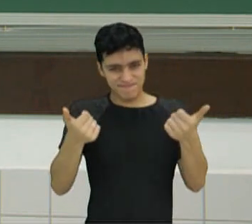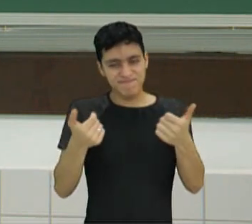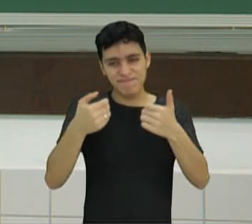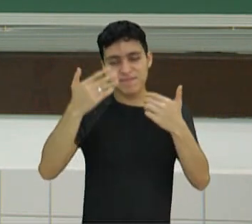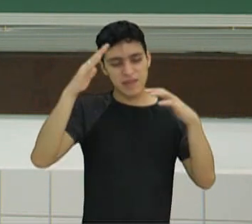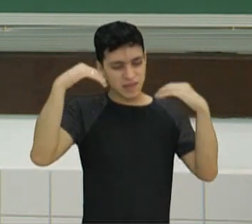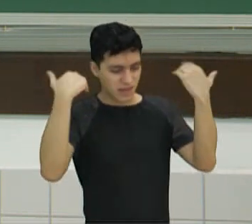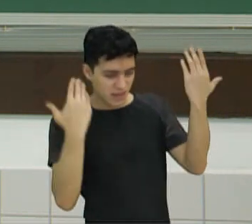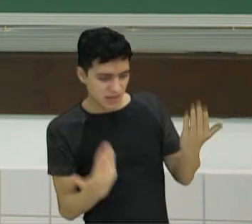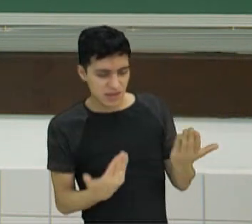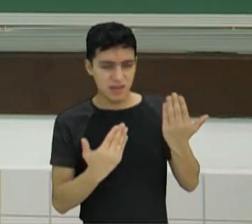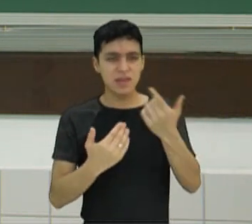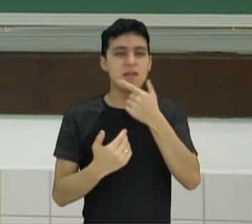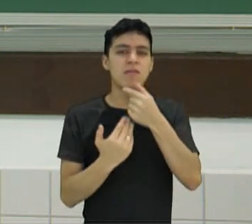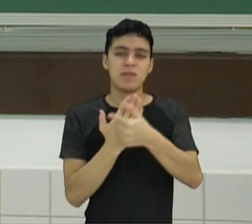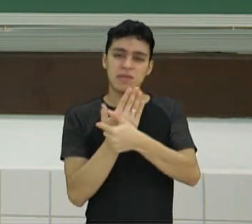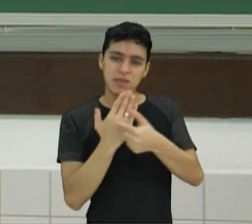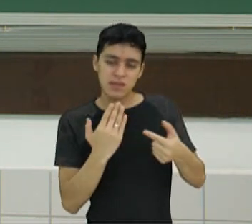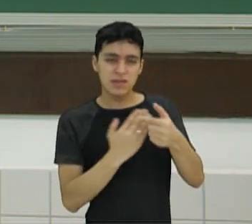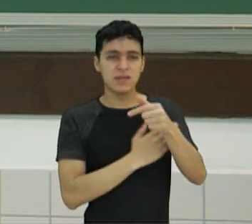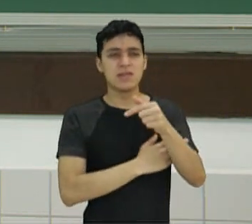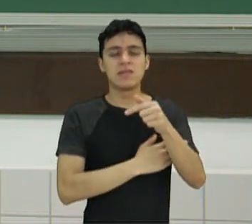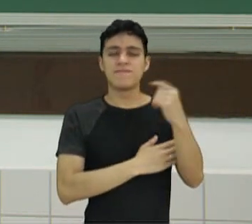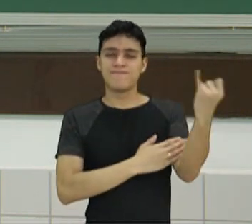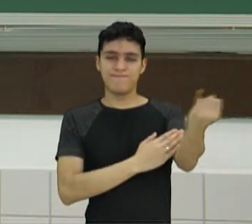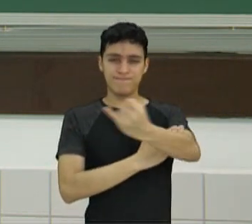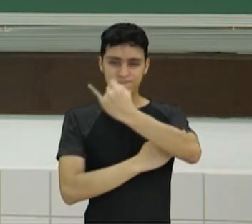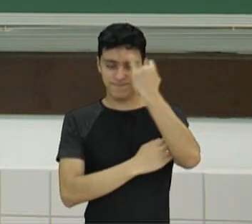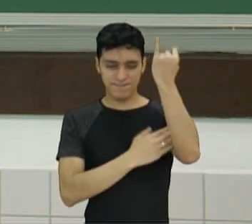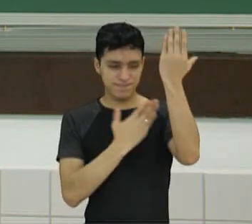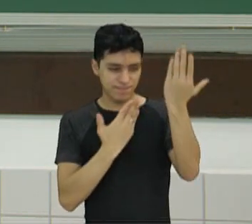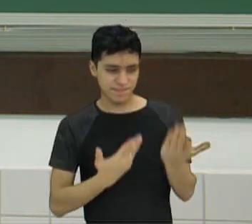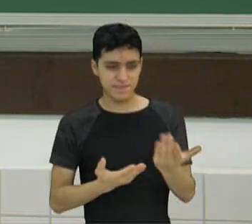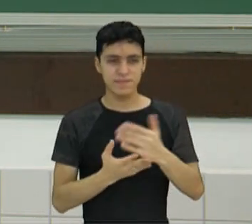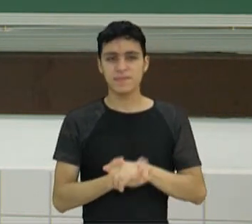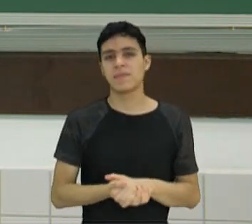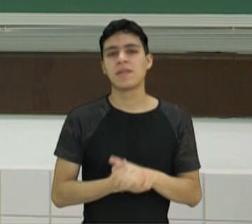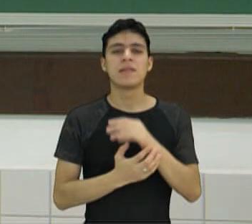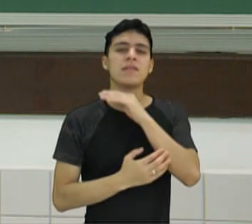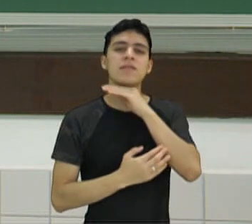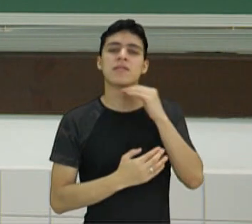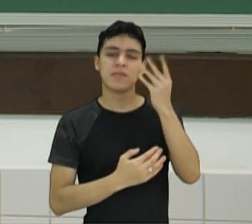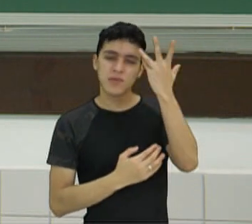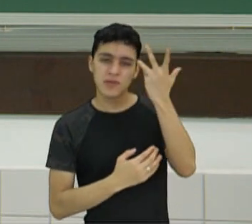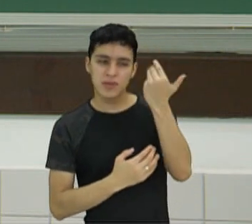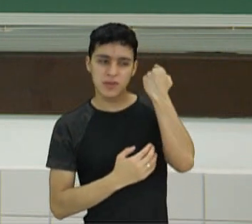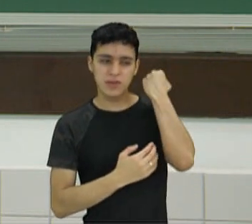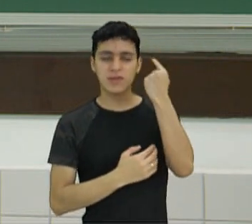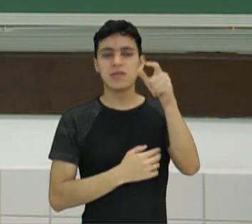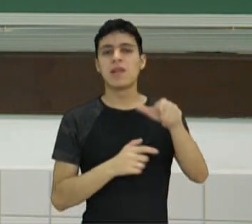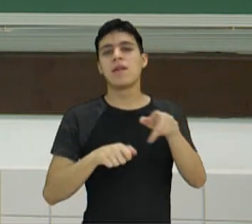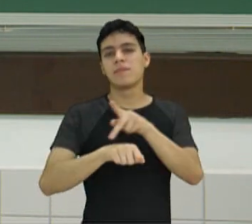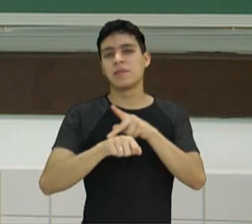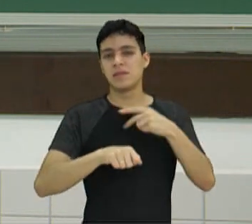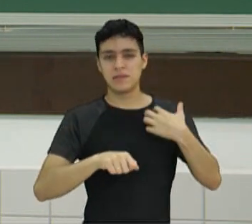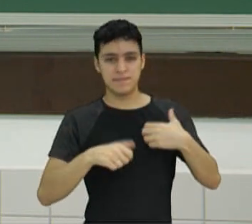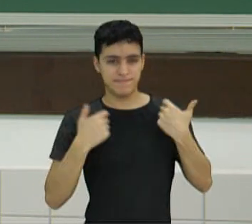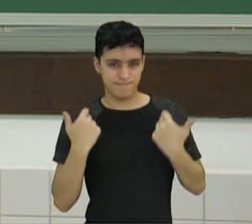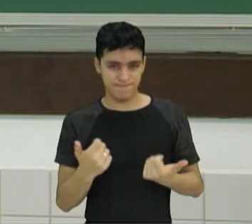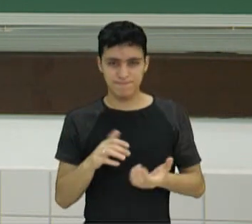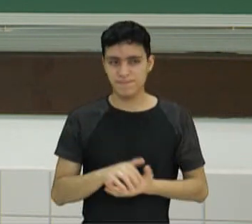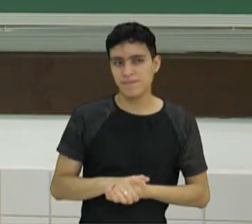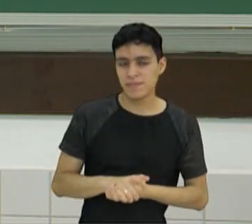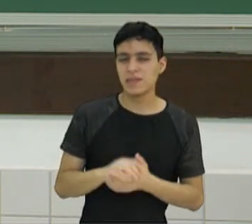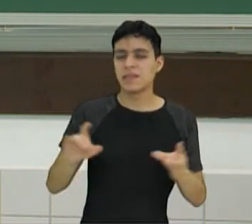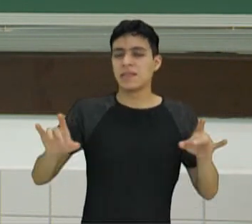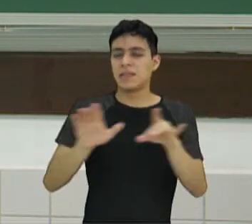nossa homenagem a esse cartunista tão importante, que faleceu alguns dias atrás lá na Argentina. Tá bom, pessoal? Então